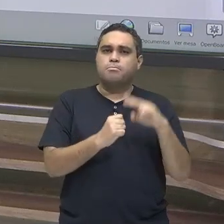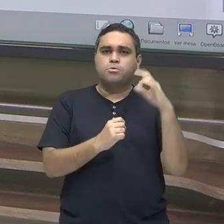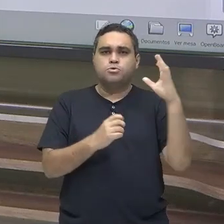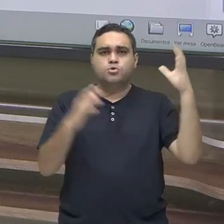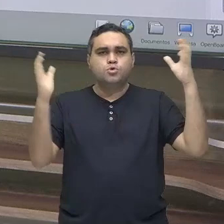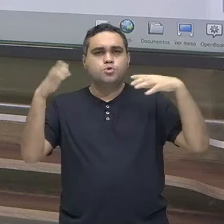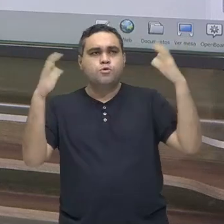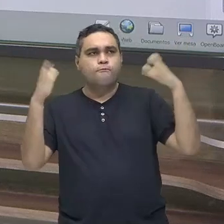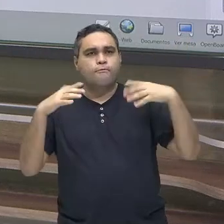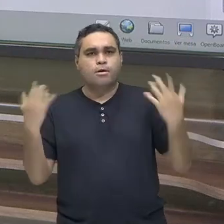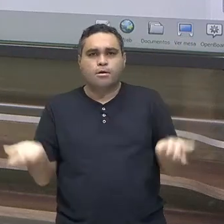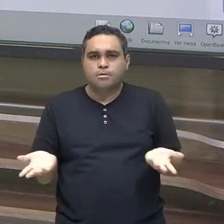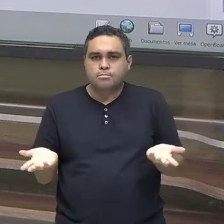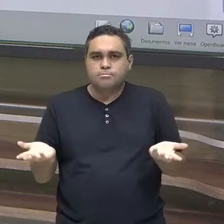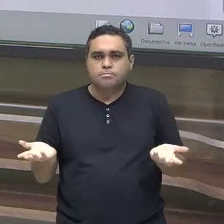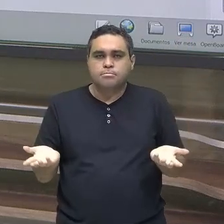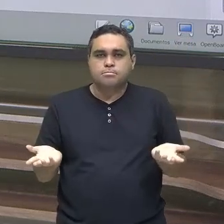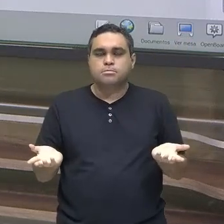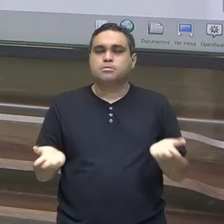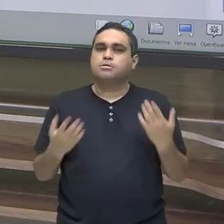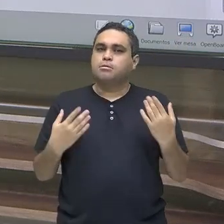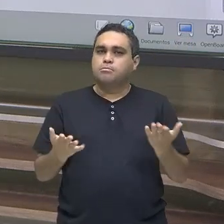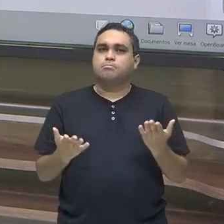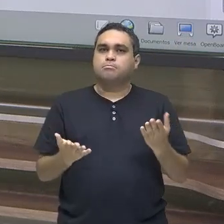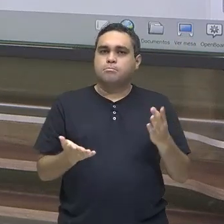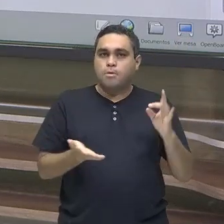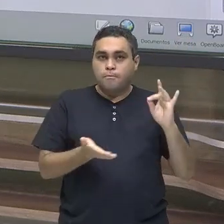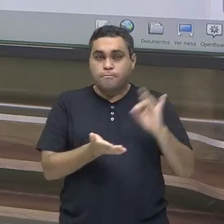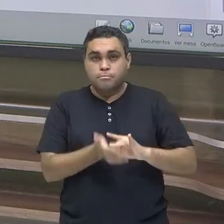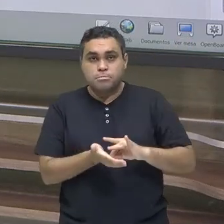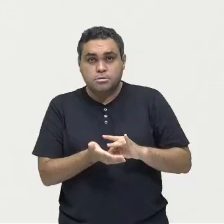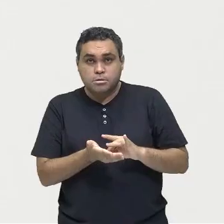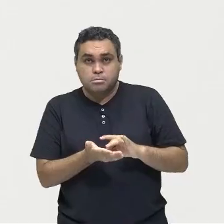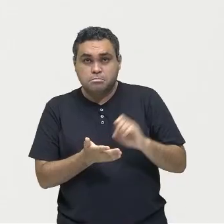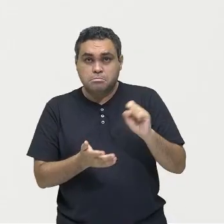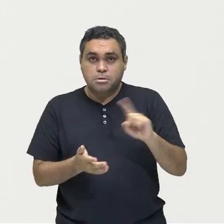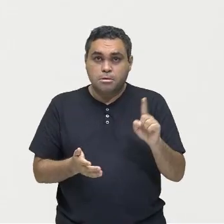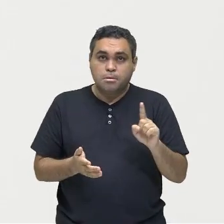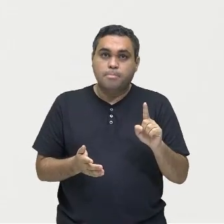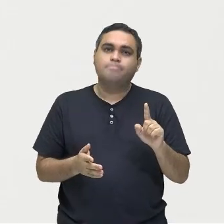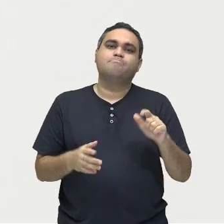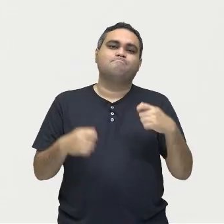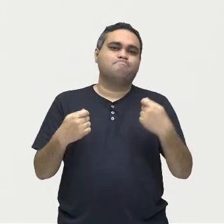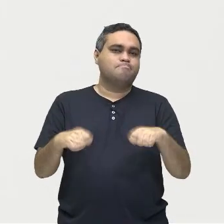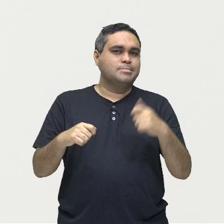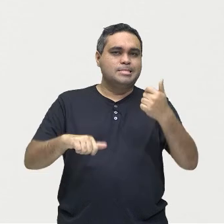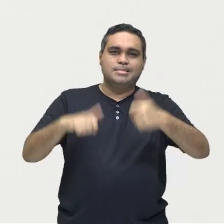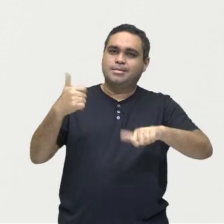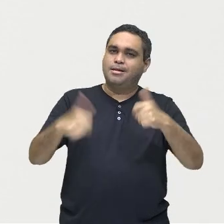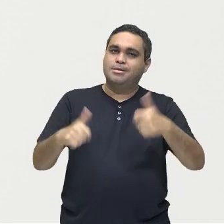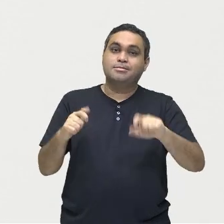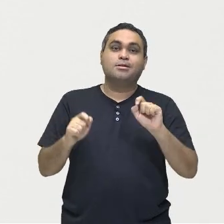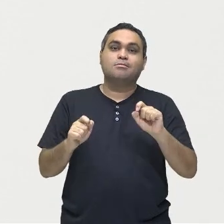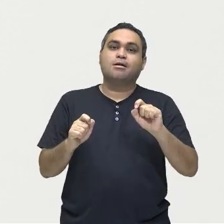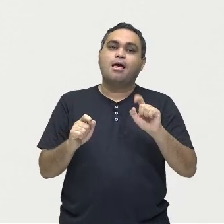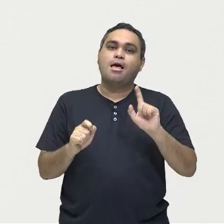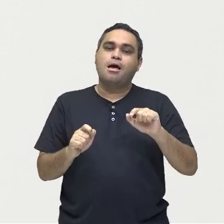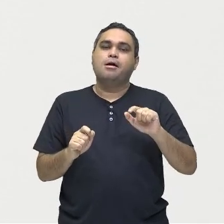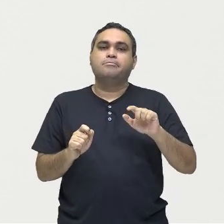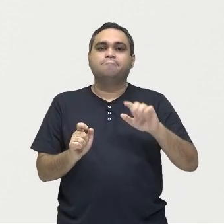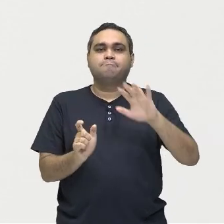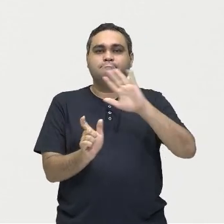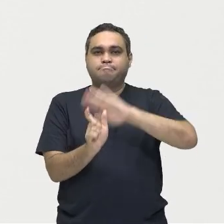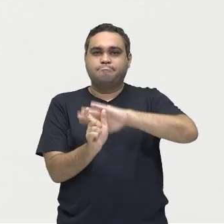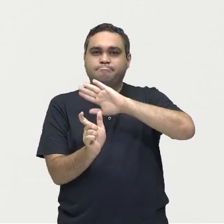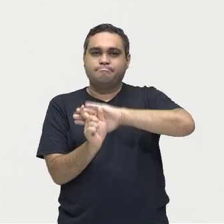Correto. Porém, nós temos que analisar que o verbo chover aqui está no sentido figurado, certo? Está